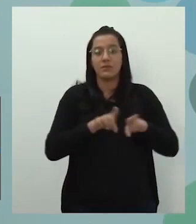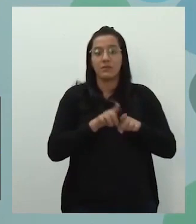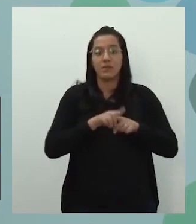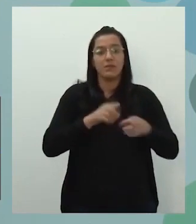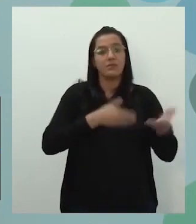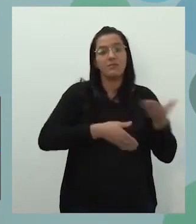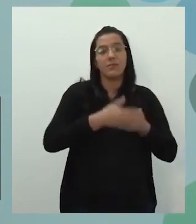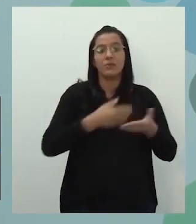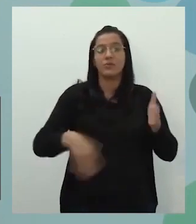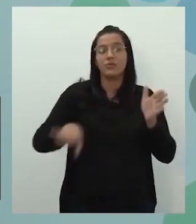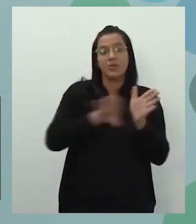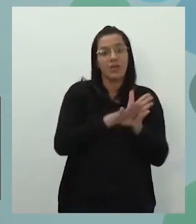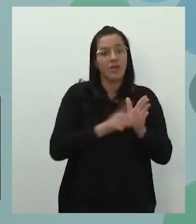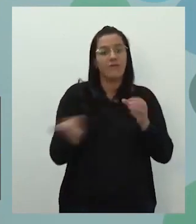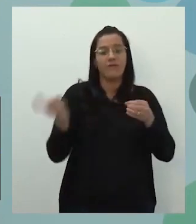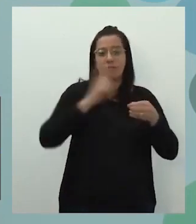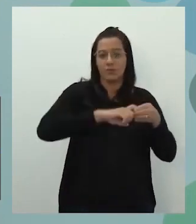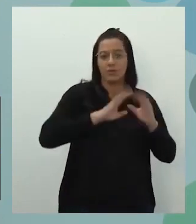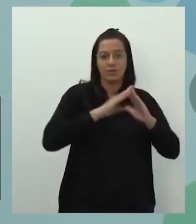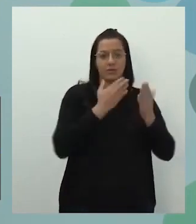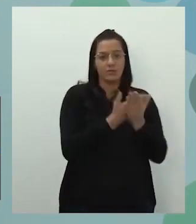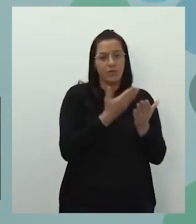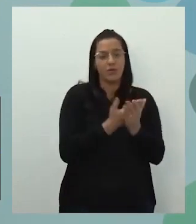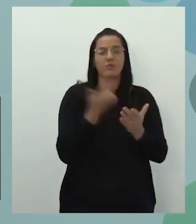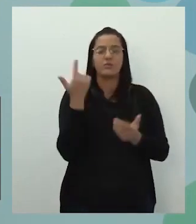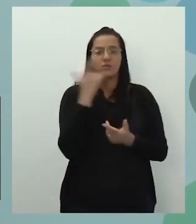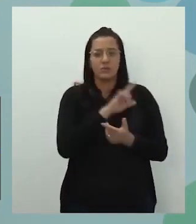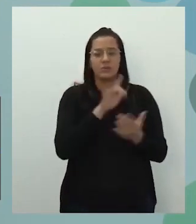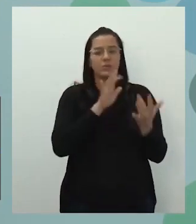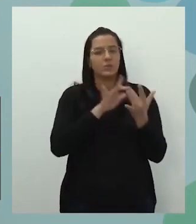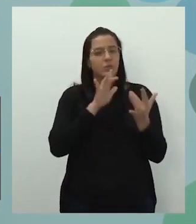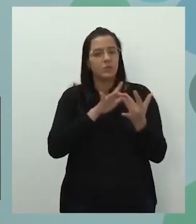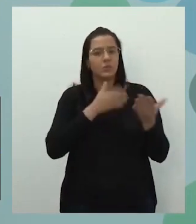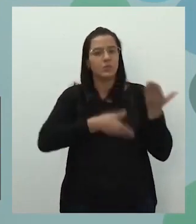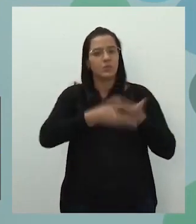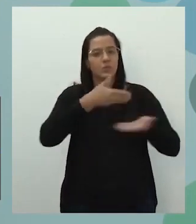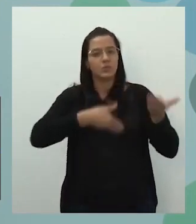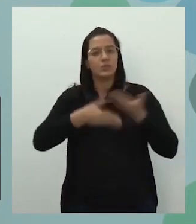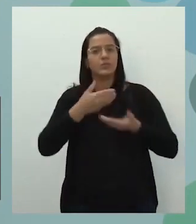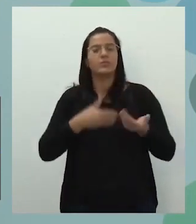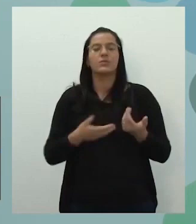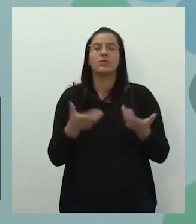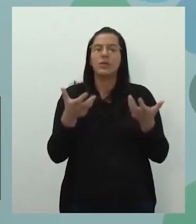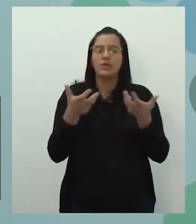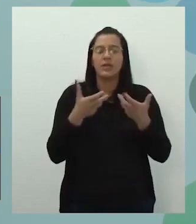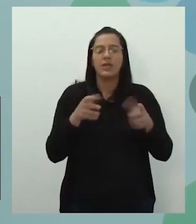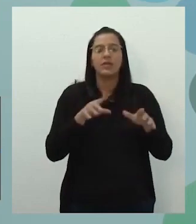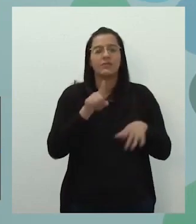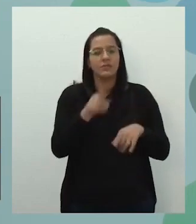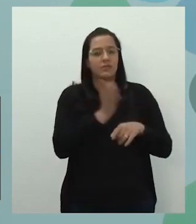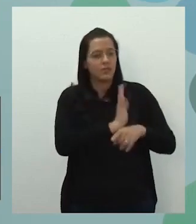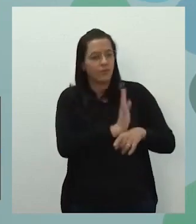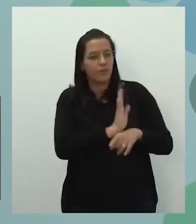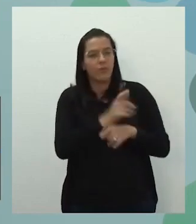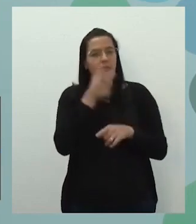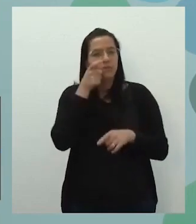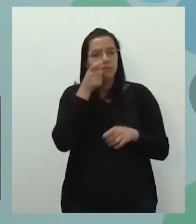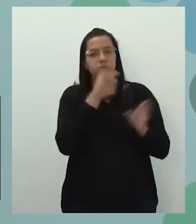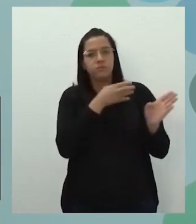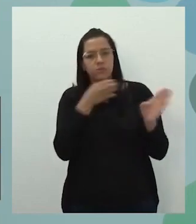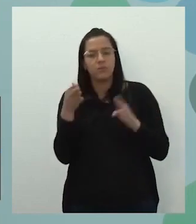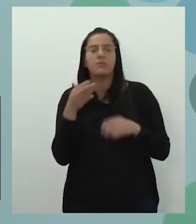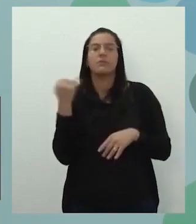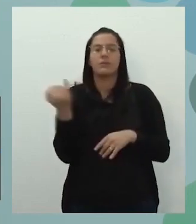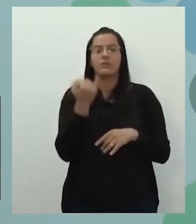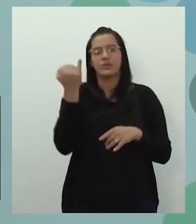volta, ou até como vocês já estão atuando, né? Então, a gente quer reforçar isso, a importância de assistir às aulas. Principalmente porque alguns professores,